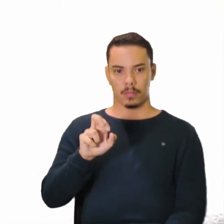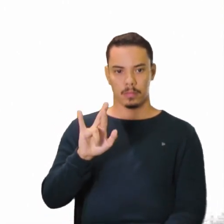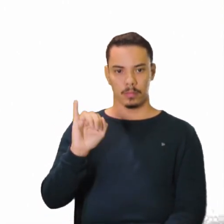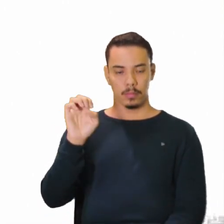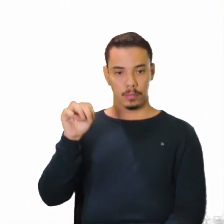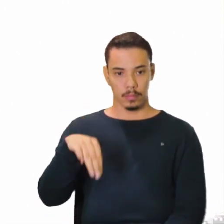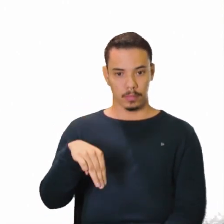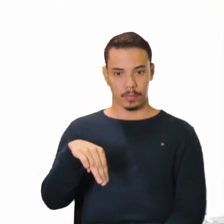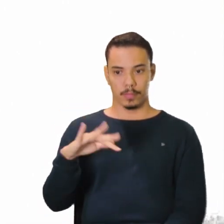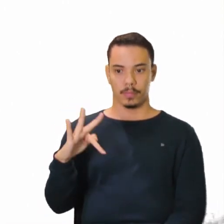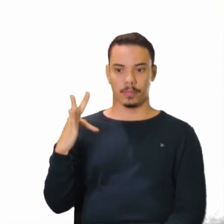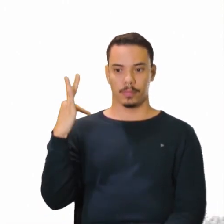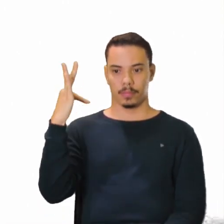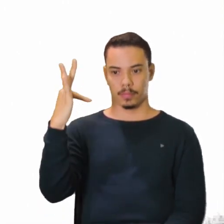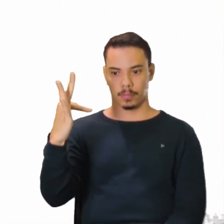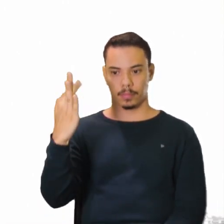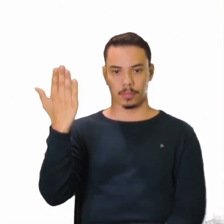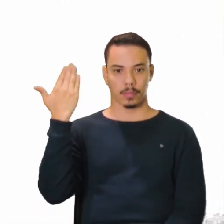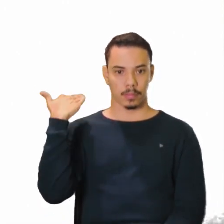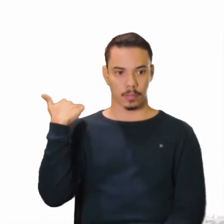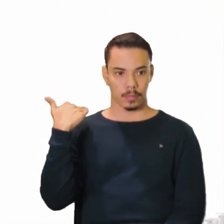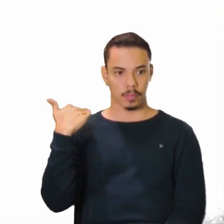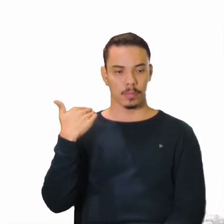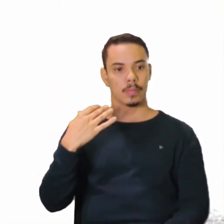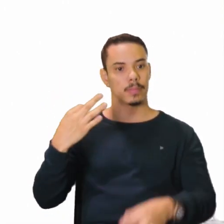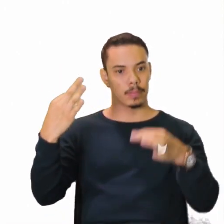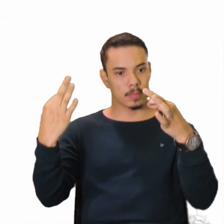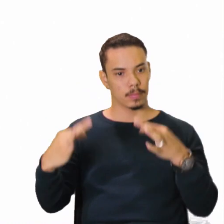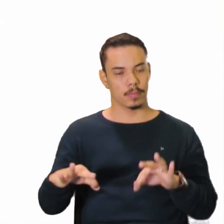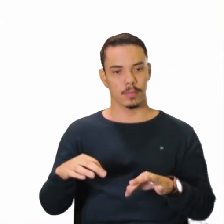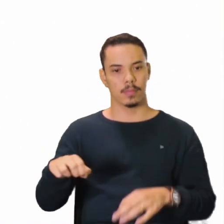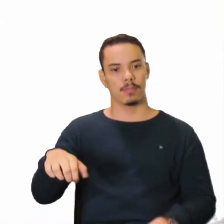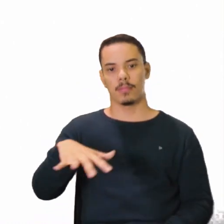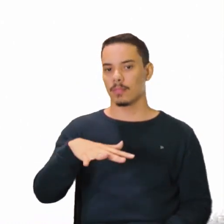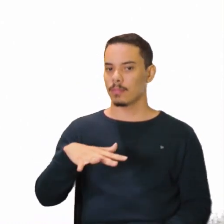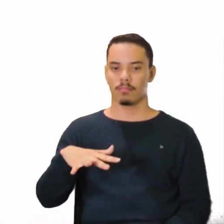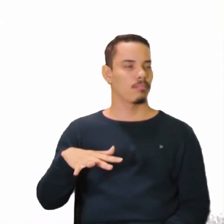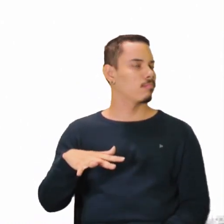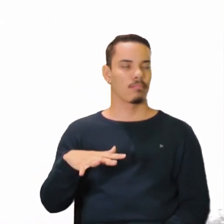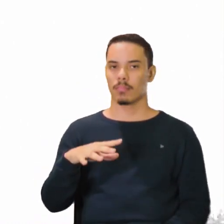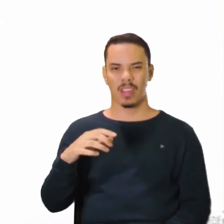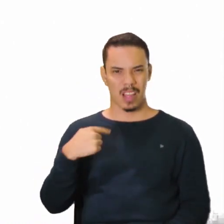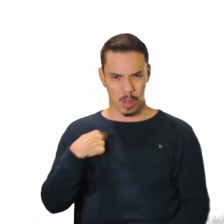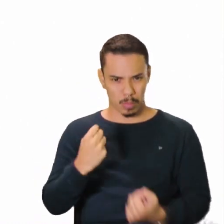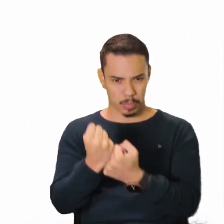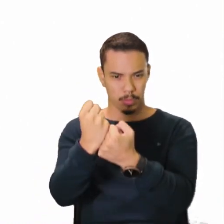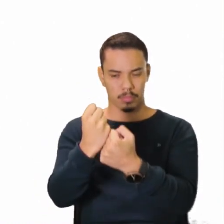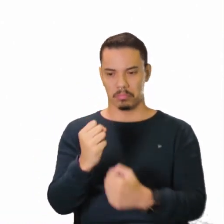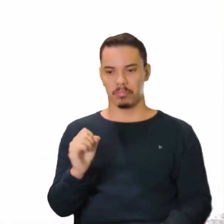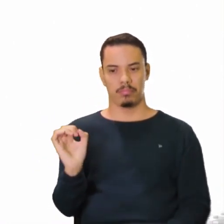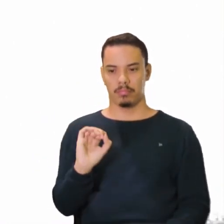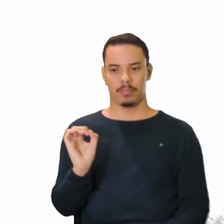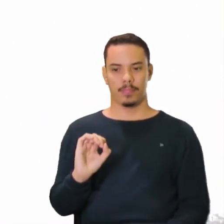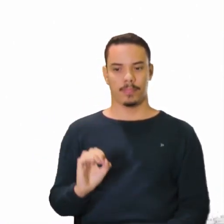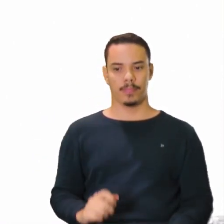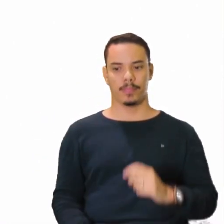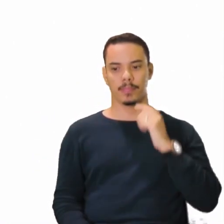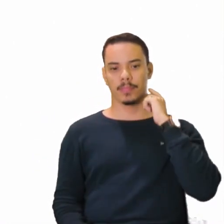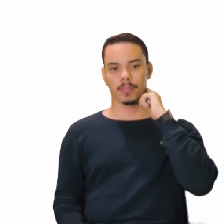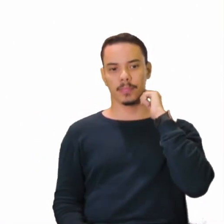do pretérito. Afirmei naquela ocasião que não o apoiaria.